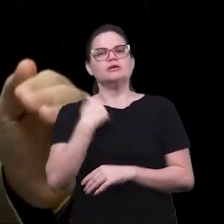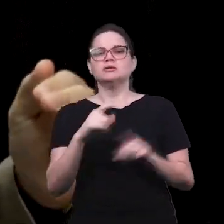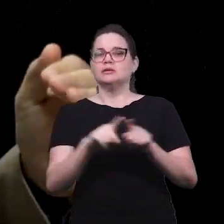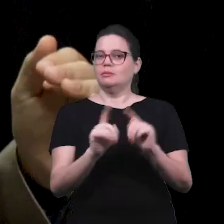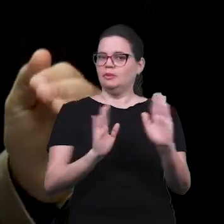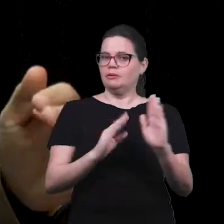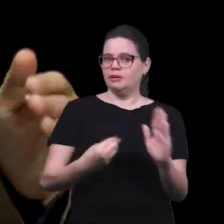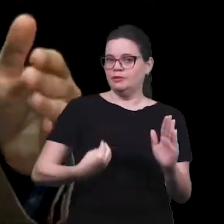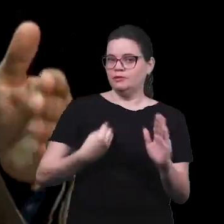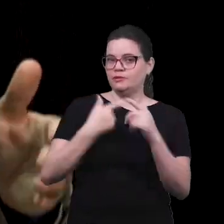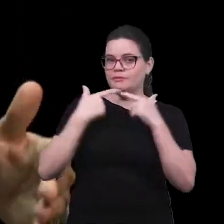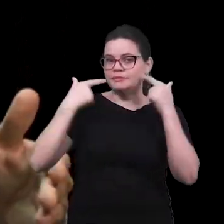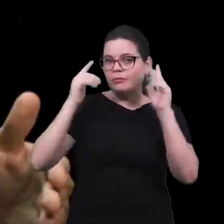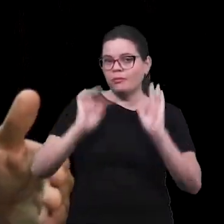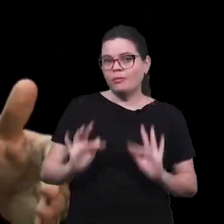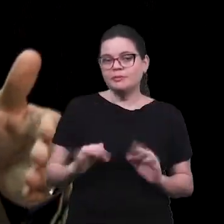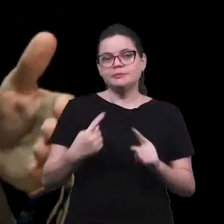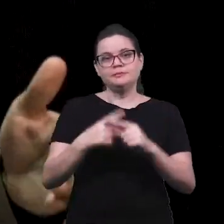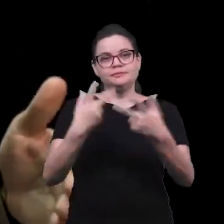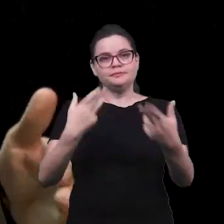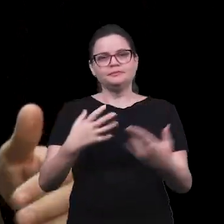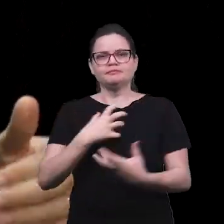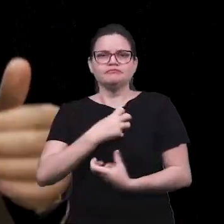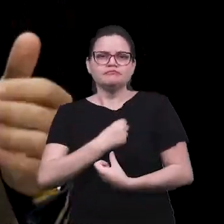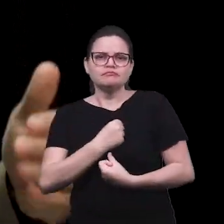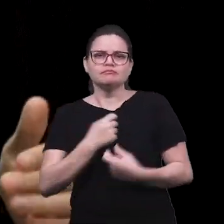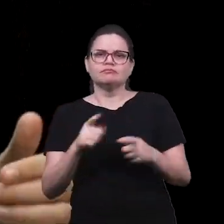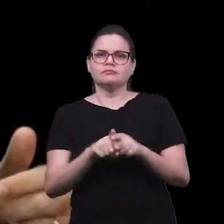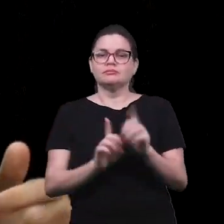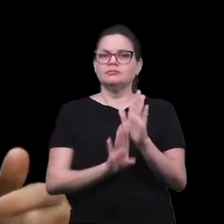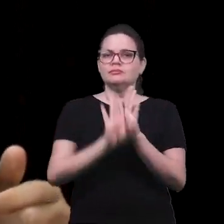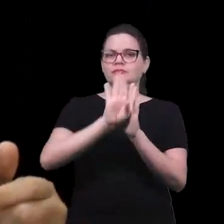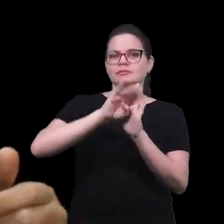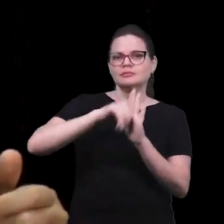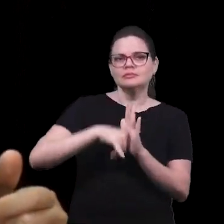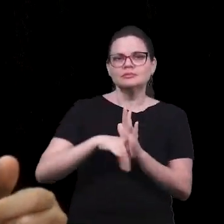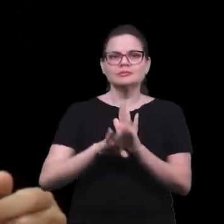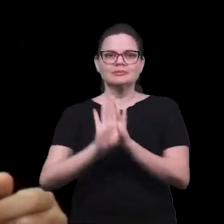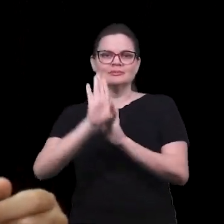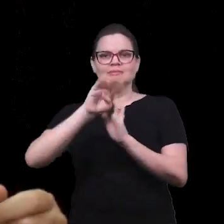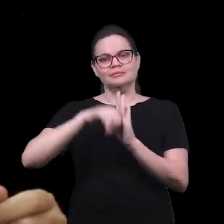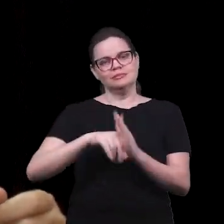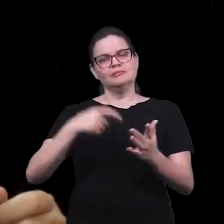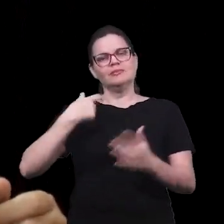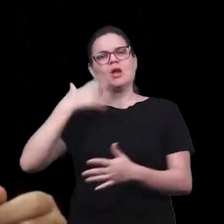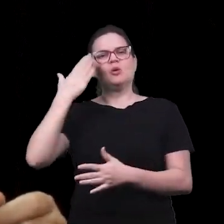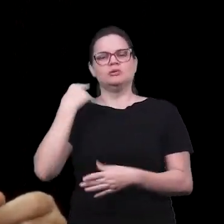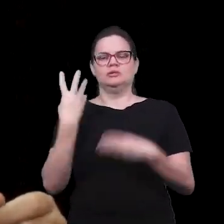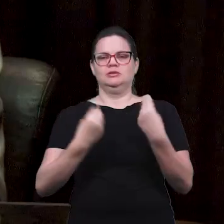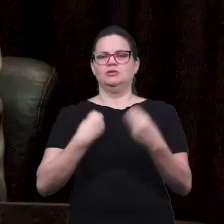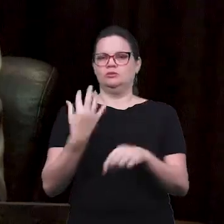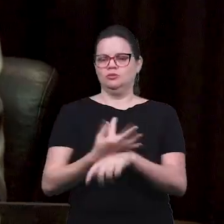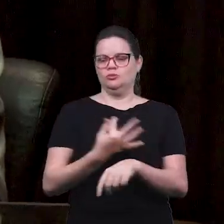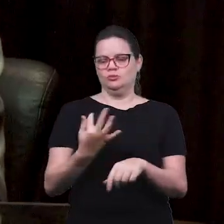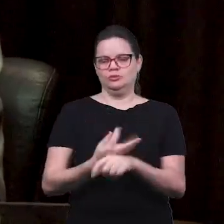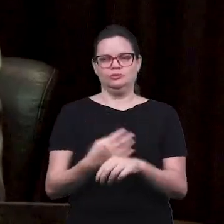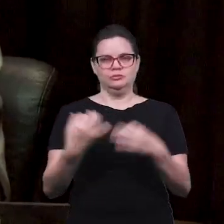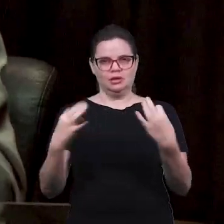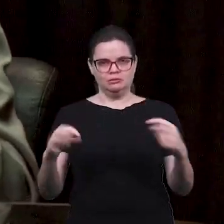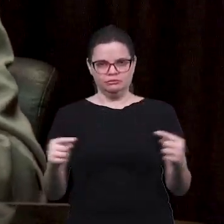que o servo vive, que também se aplica aos negócios, à situação do dia a dia de trabalho, não é verdade, pastor?